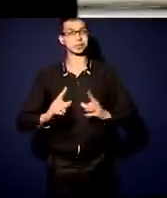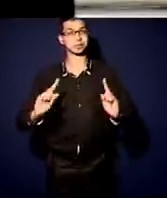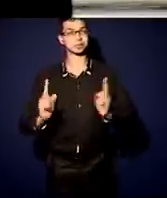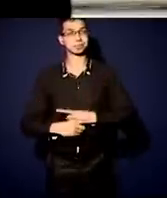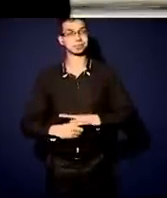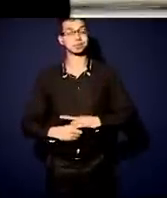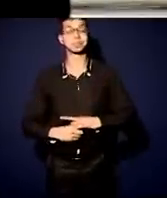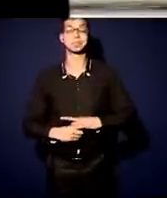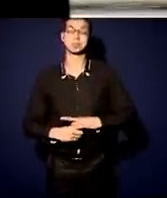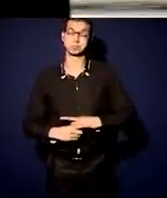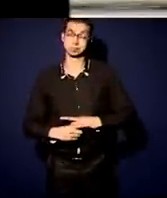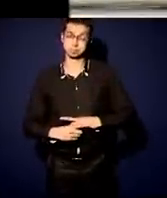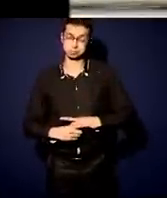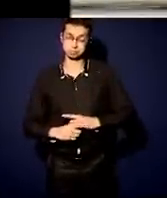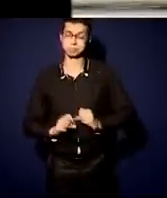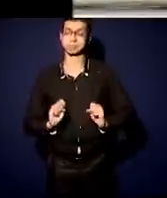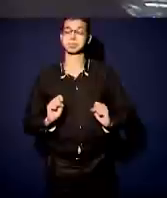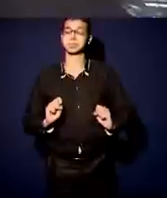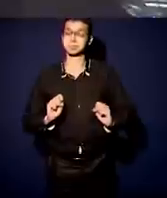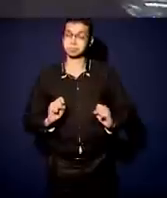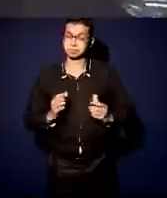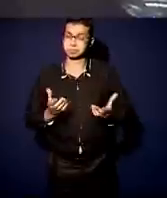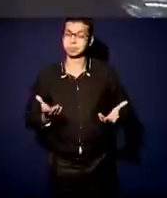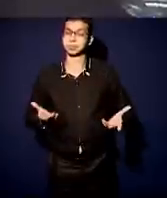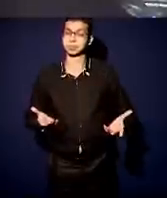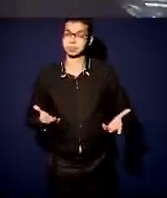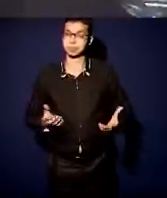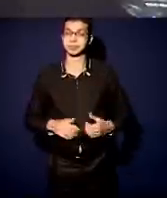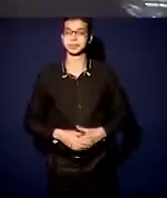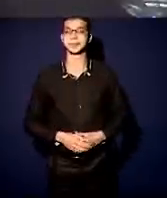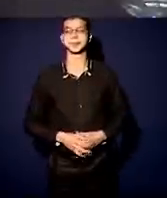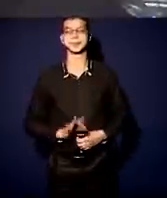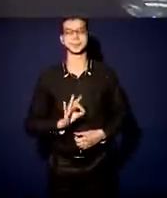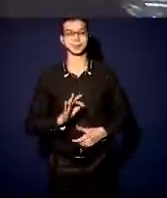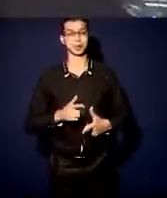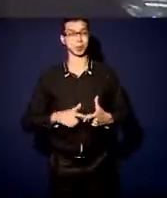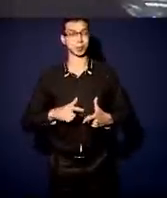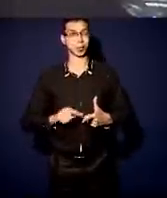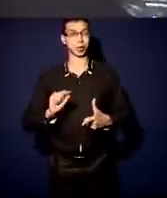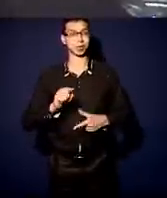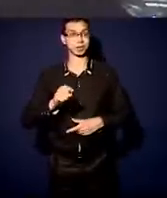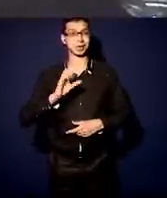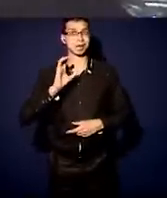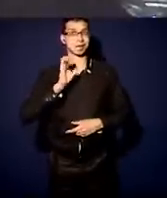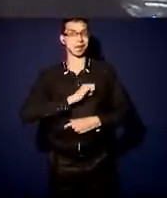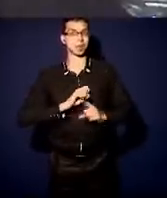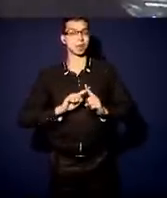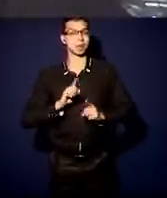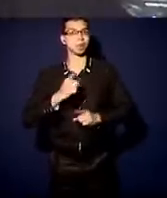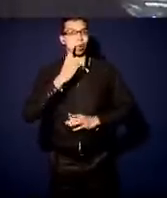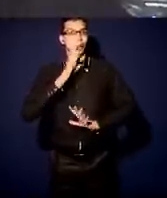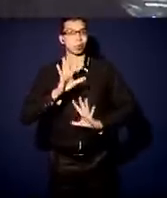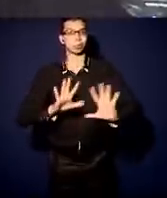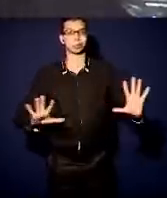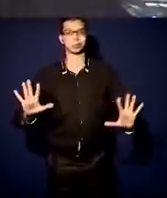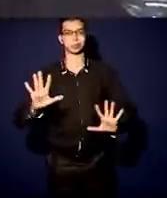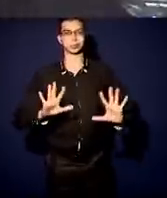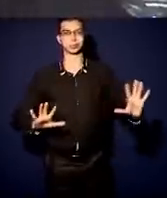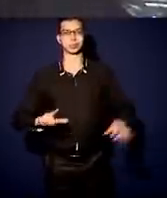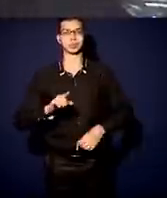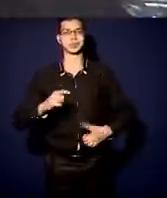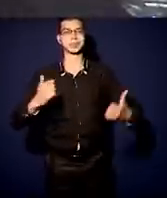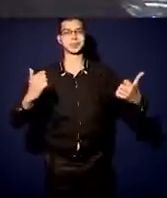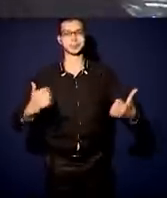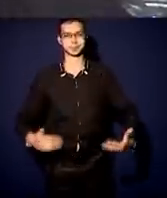O problema é que você rapidamente mas cautelosamente colocou uma